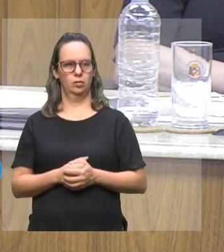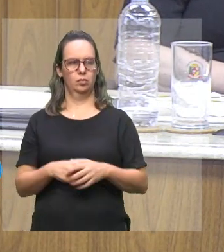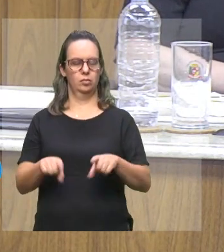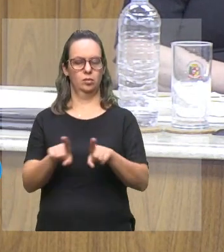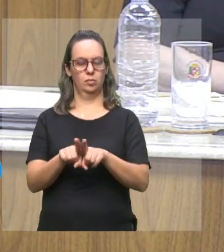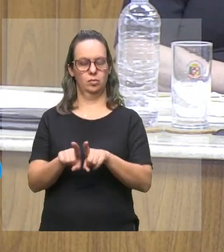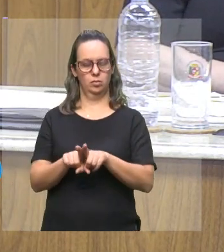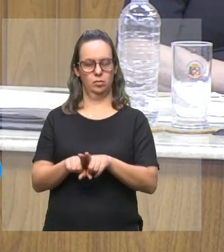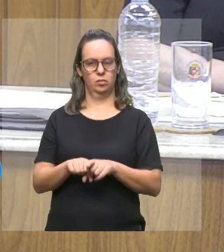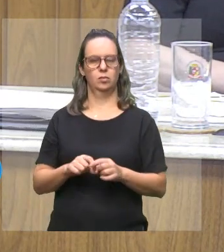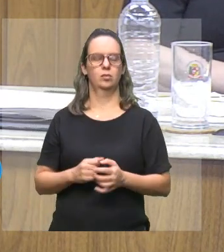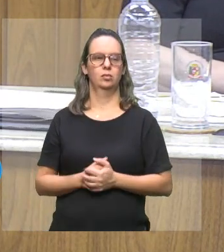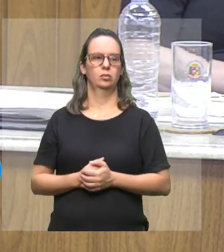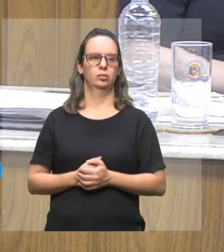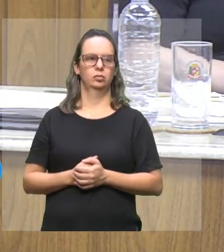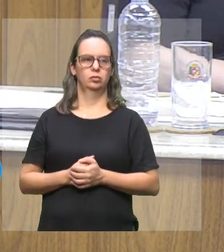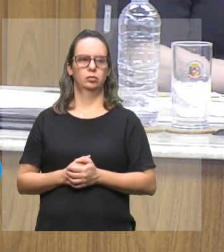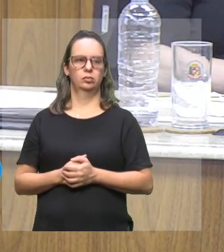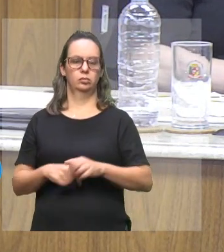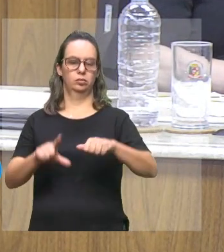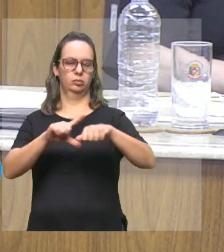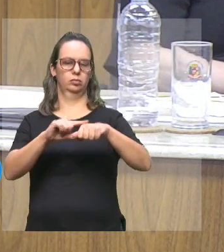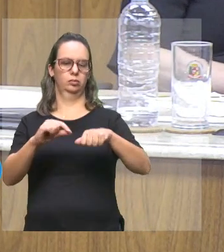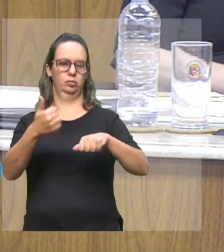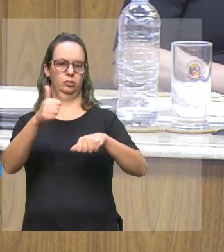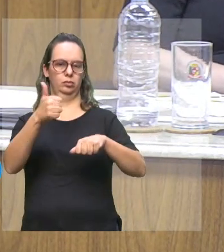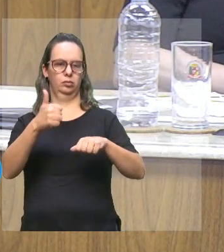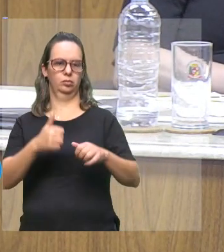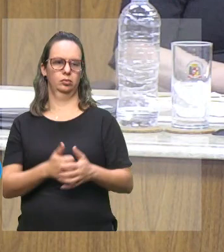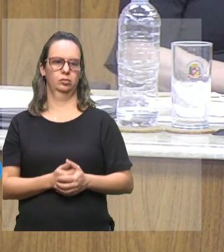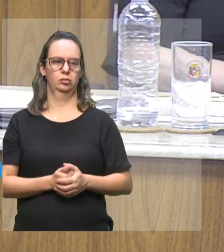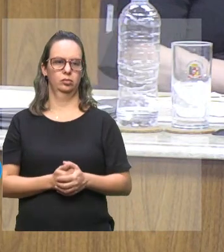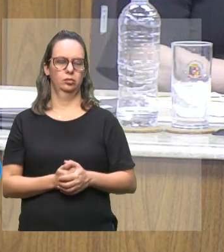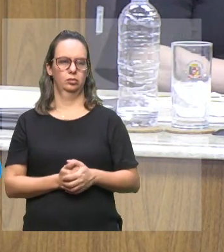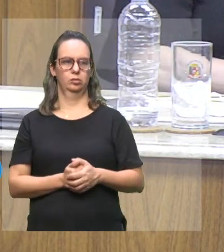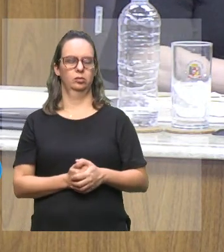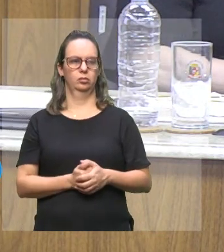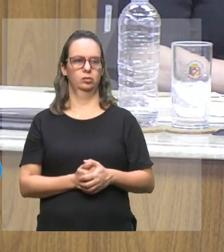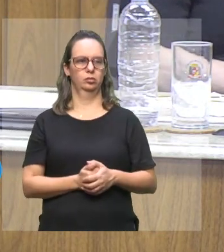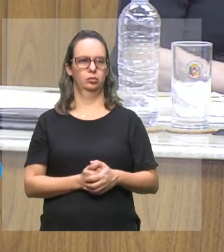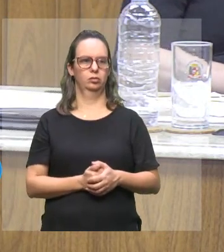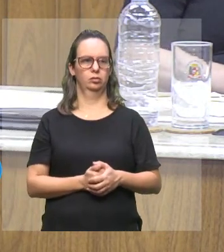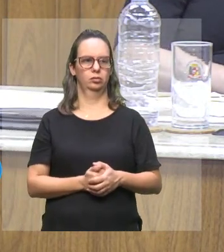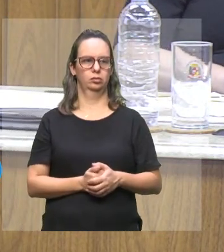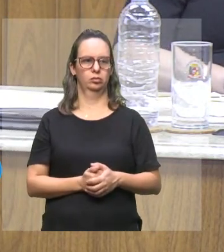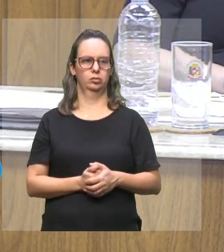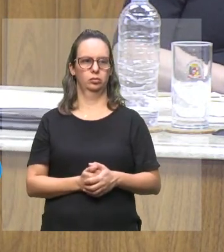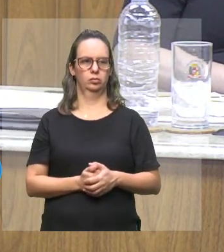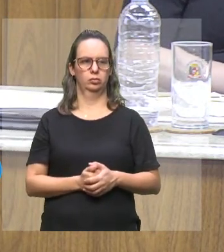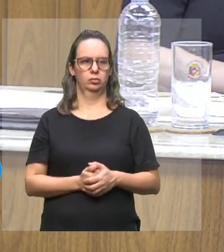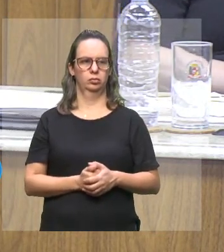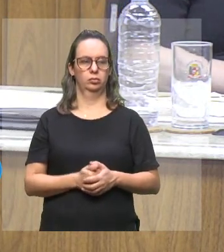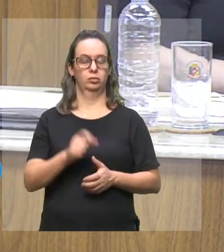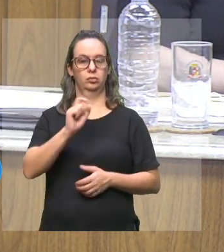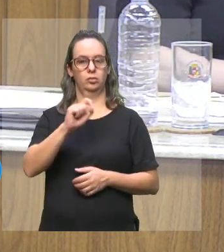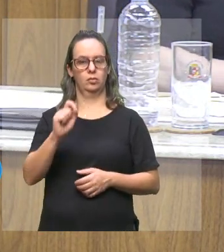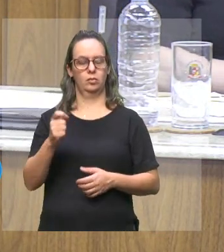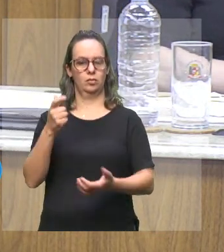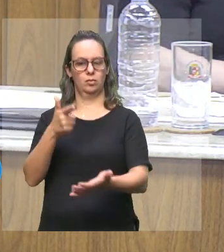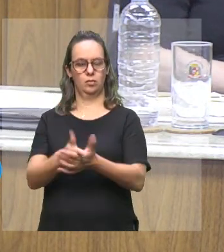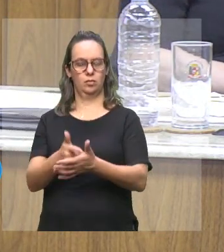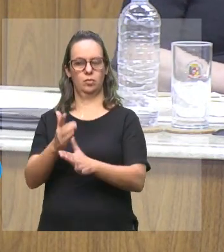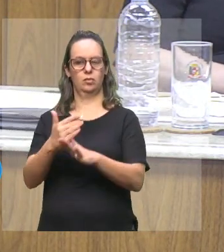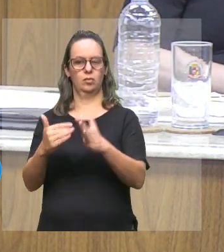teor. Artigo 1º, salvo o subsídio, ou seja, aquilo que é pago para a gente todo